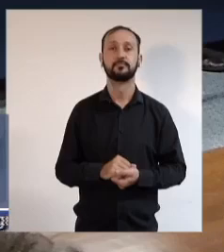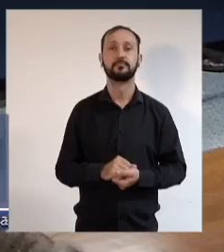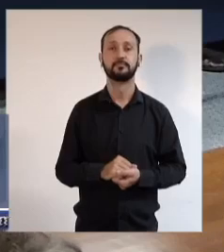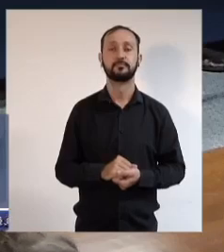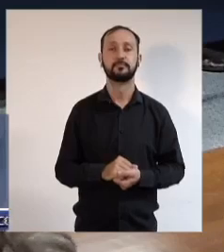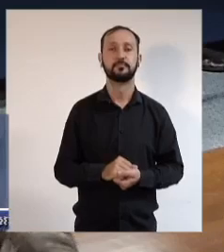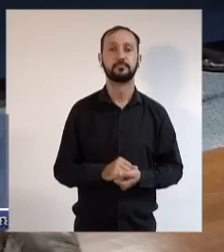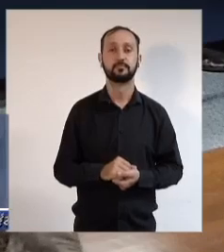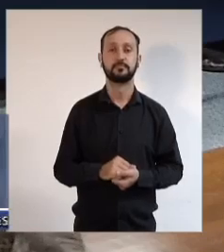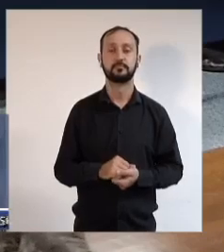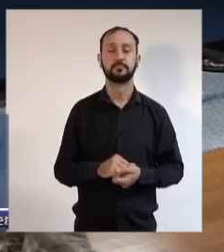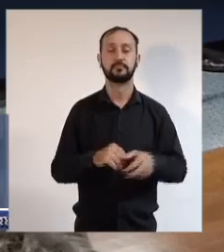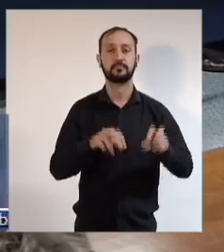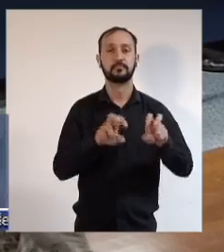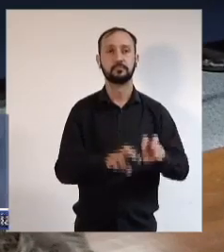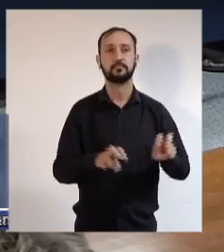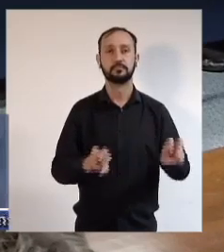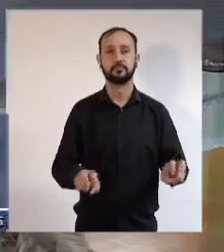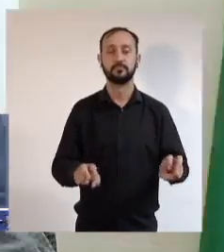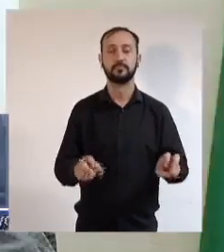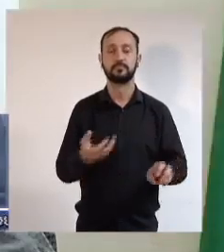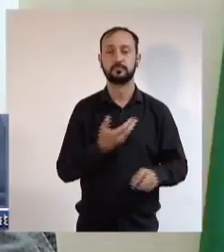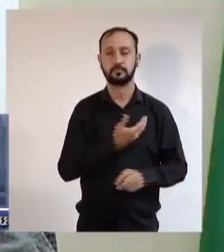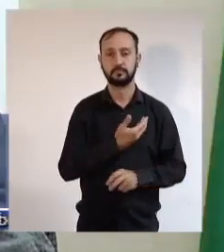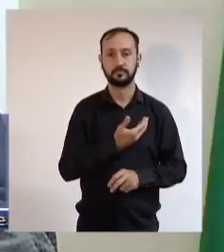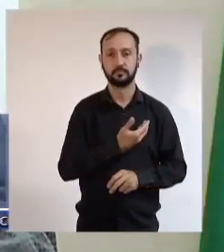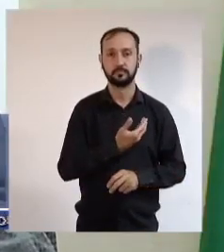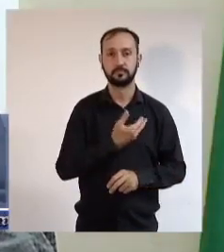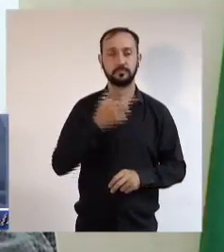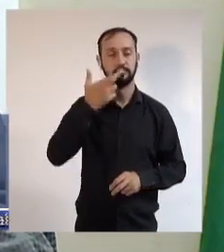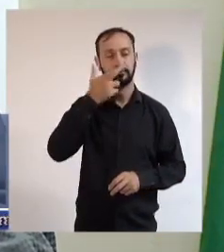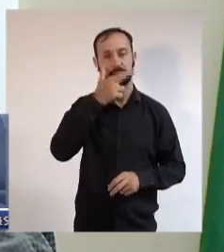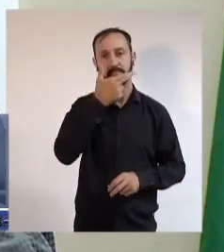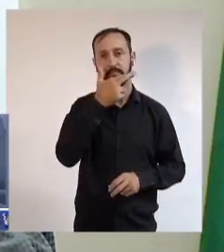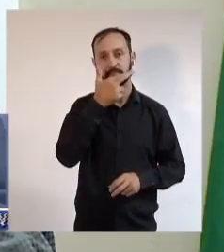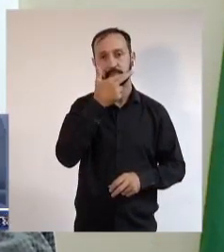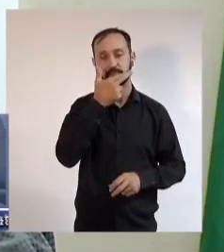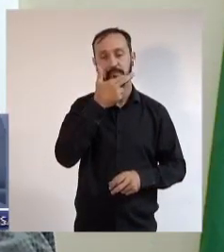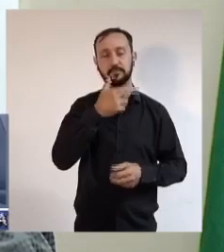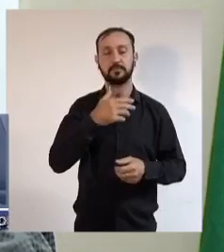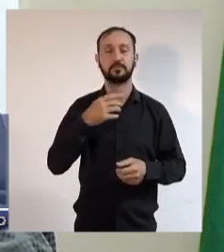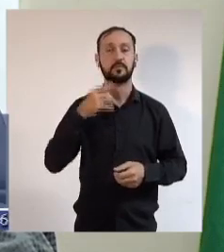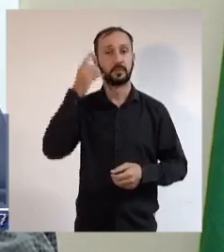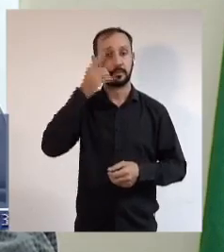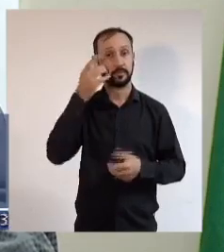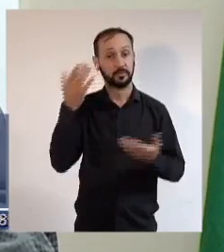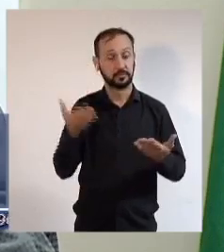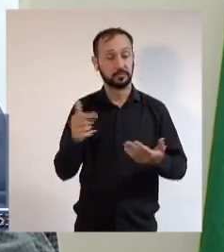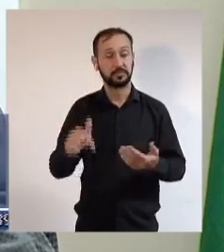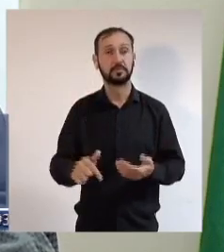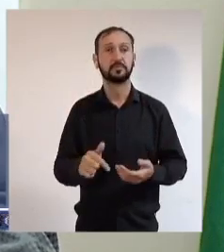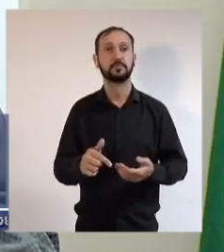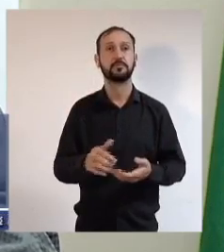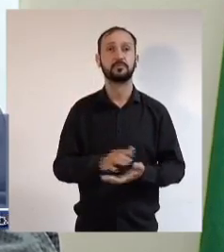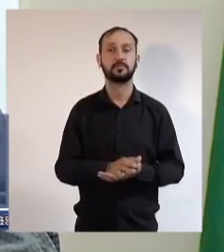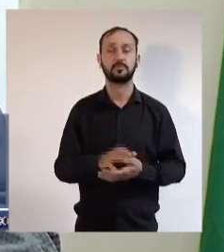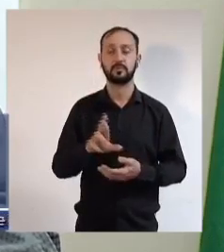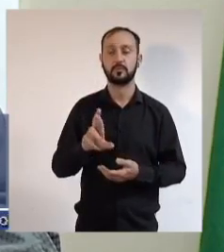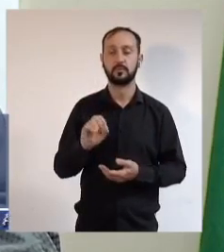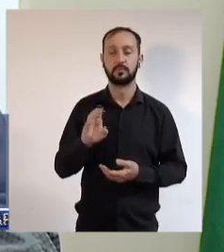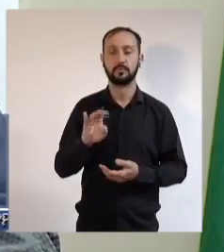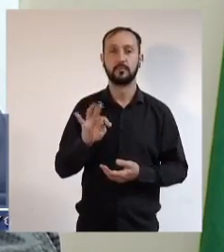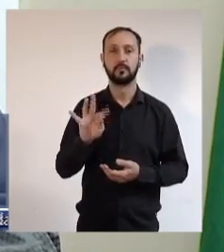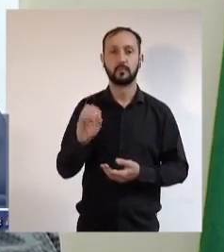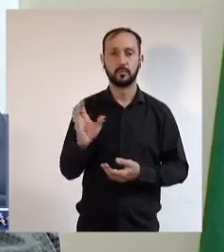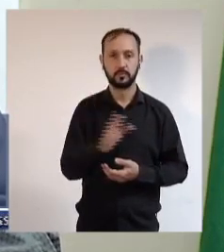mesa nosso presidente colega companheiro renato câmara deputado estadual essa casa rogério baretta superliga